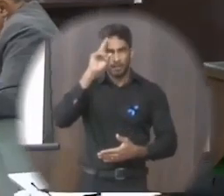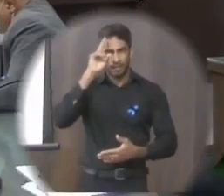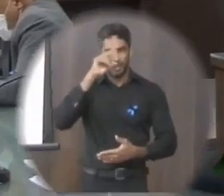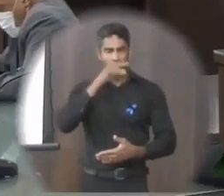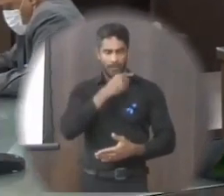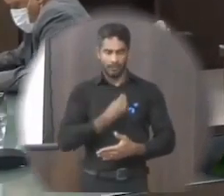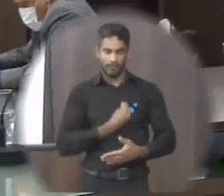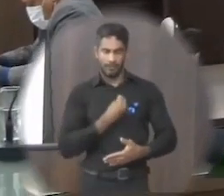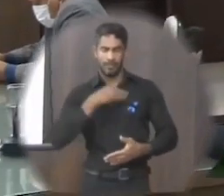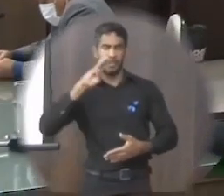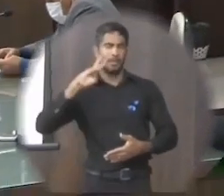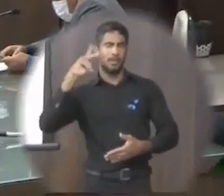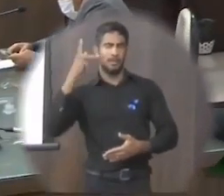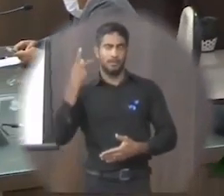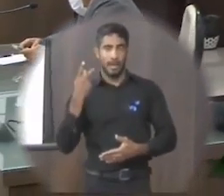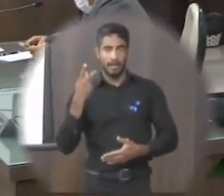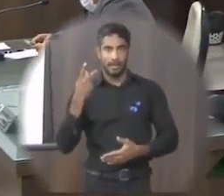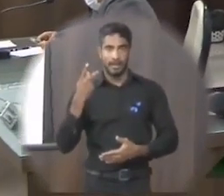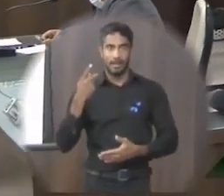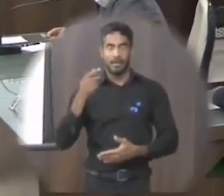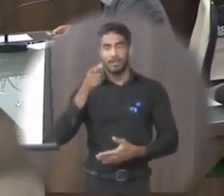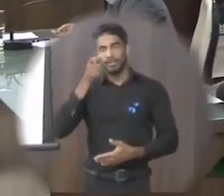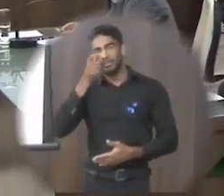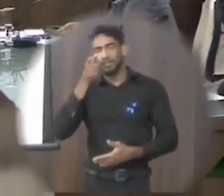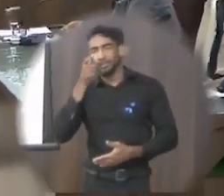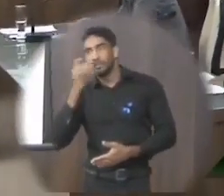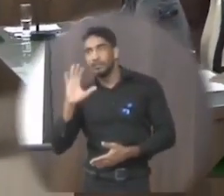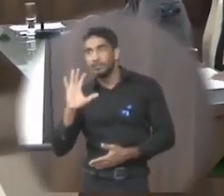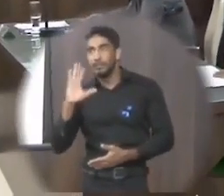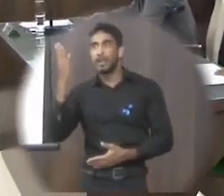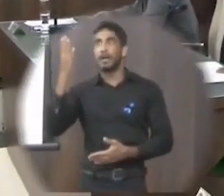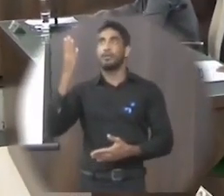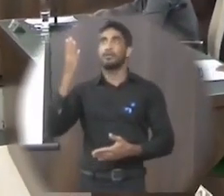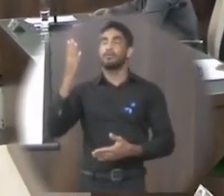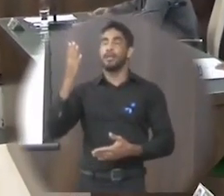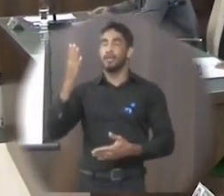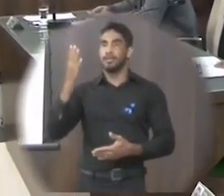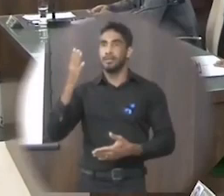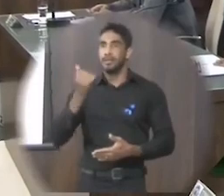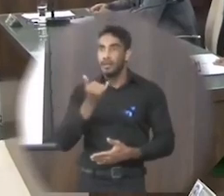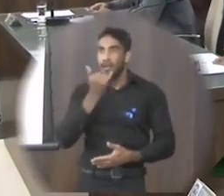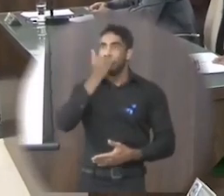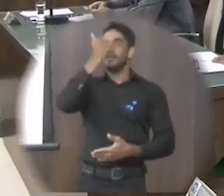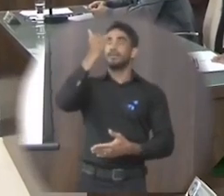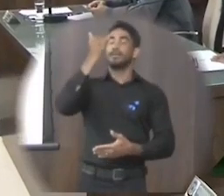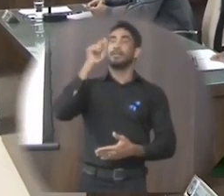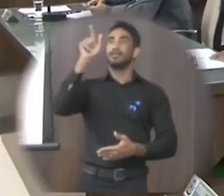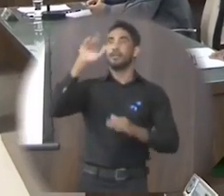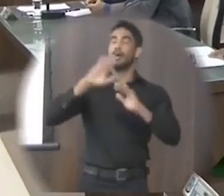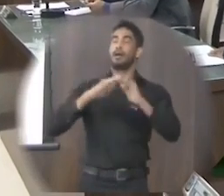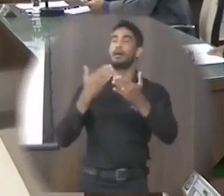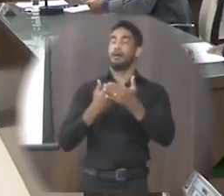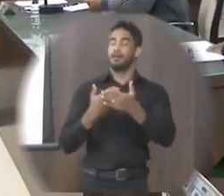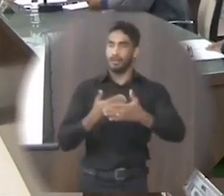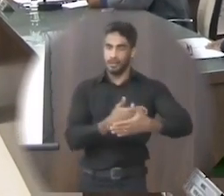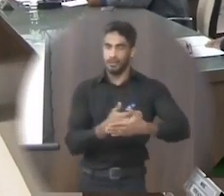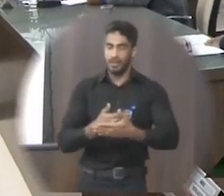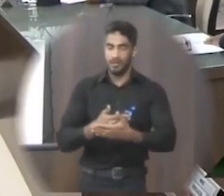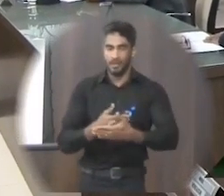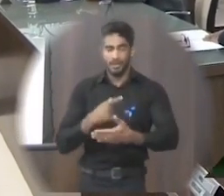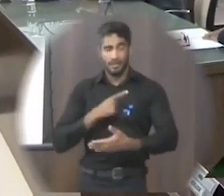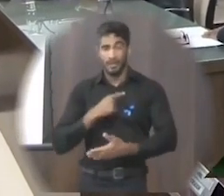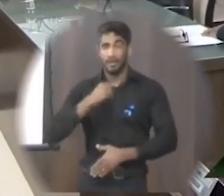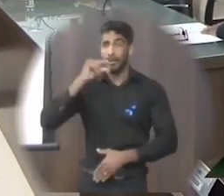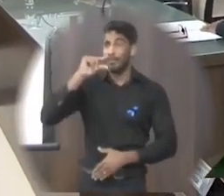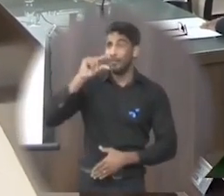época, e aí a gente vê que acontece um incidente daquela magnitude, e a gente tem tão pouca